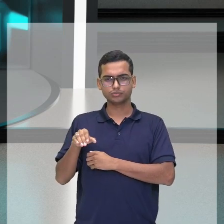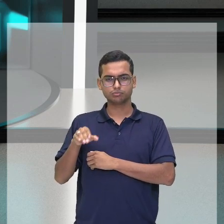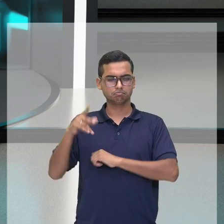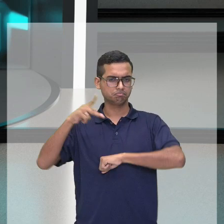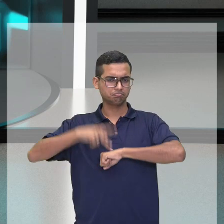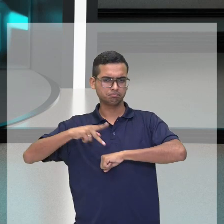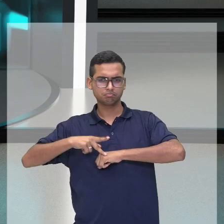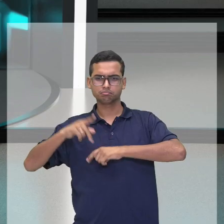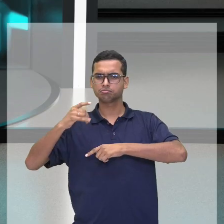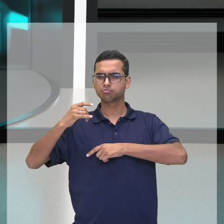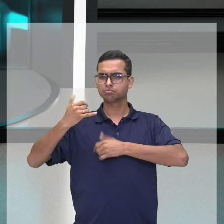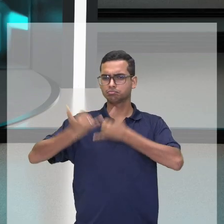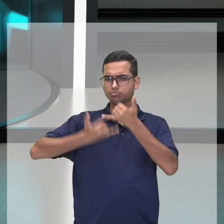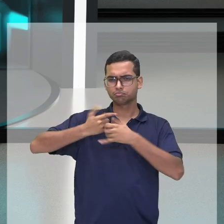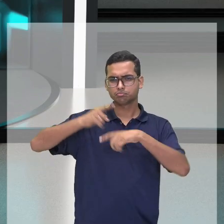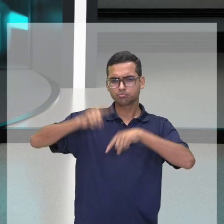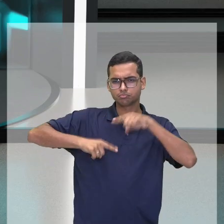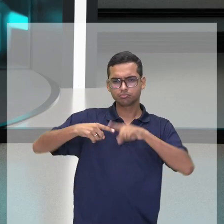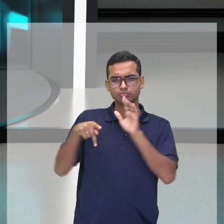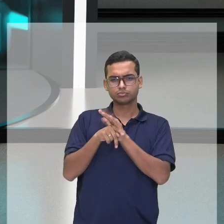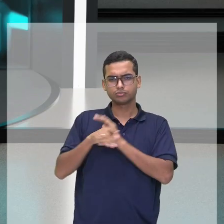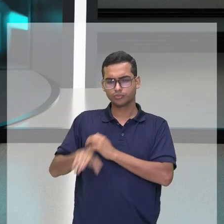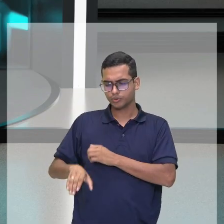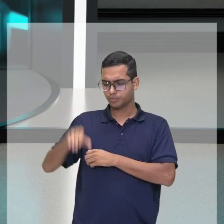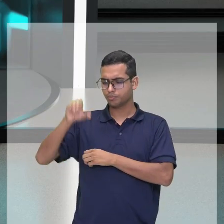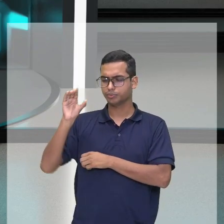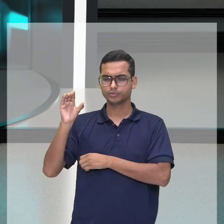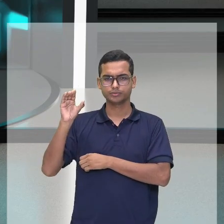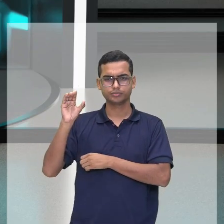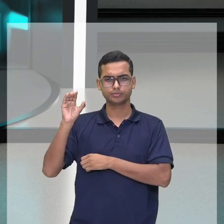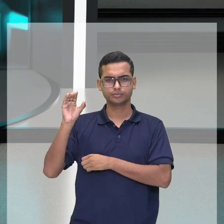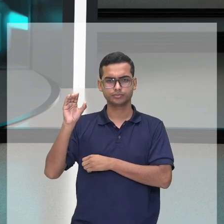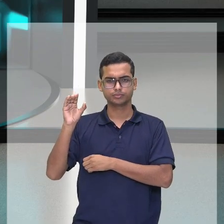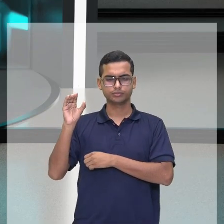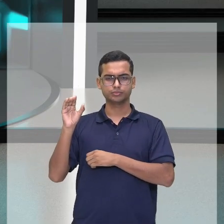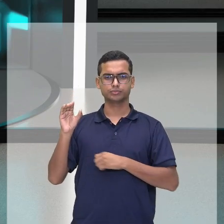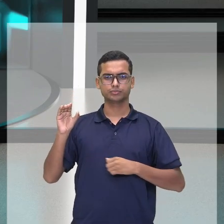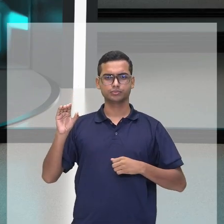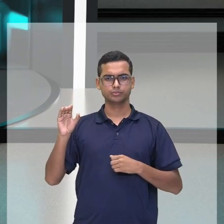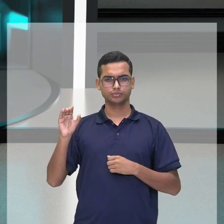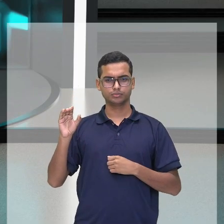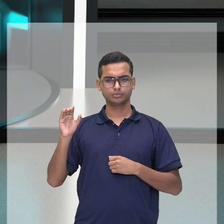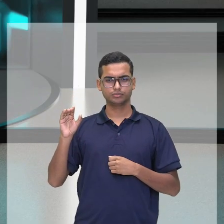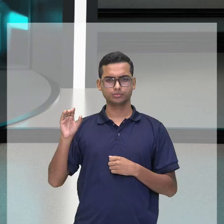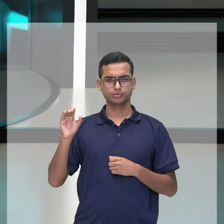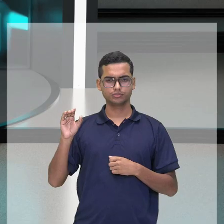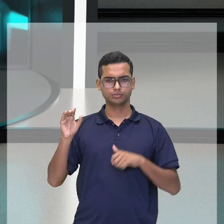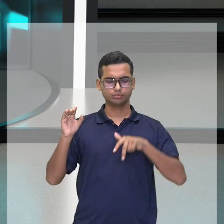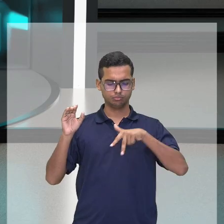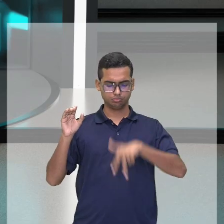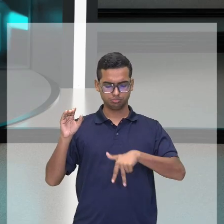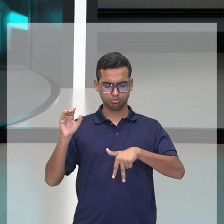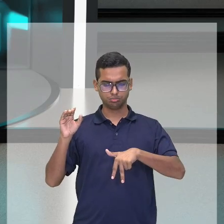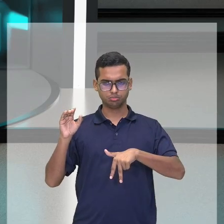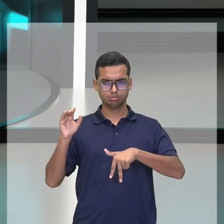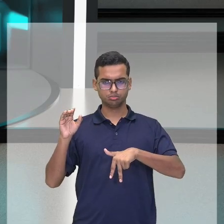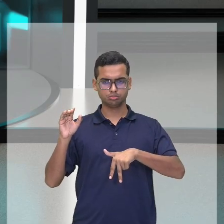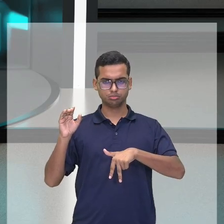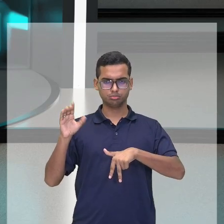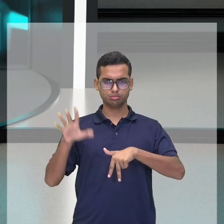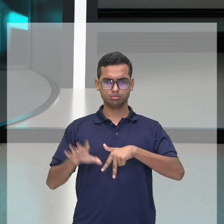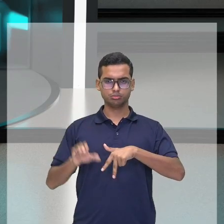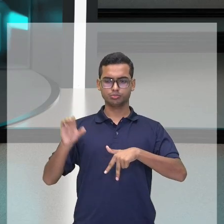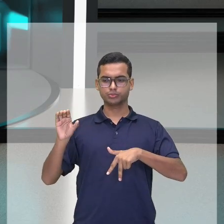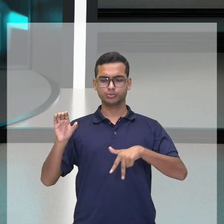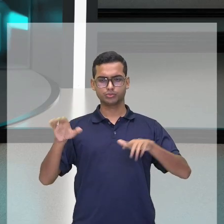pedra, um brinquedinho assim, e aí ele nessa postura, mesmo assim com os pés paralelos, porque é a forma como ele consegue